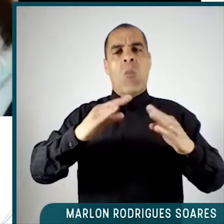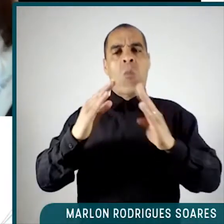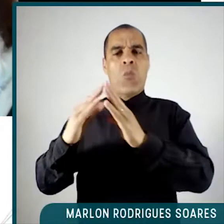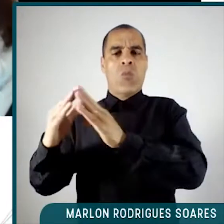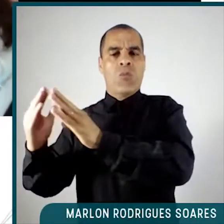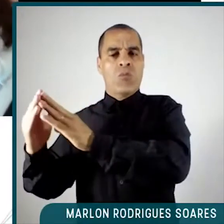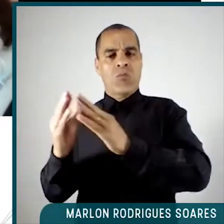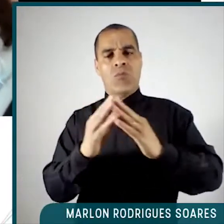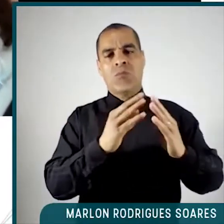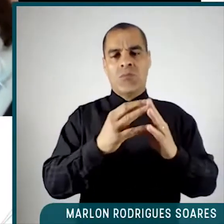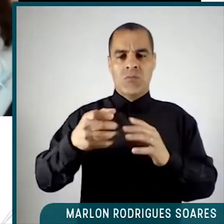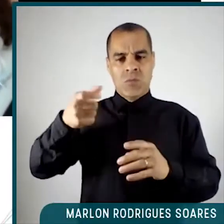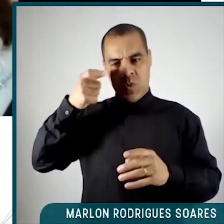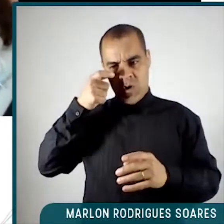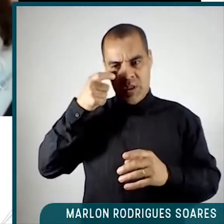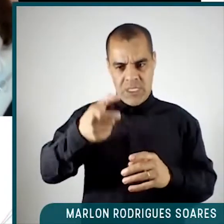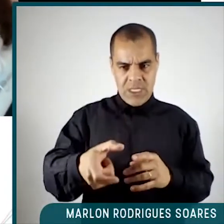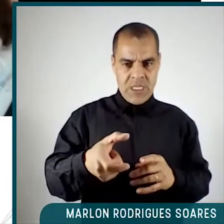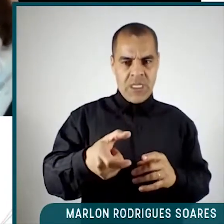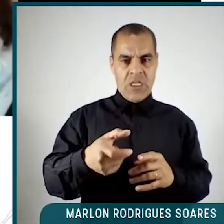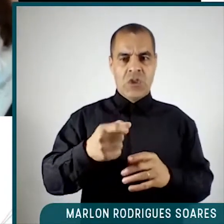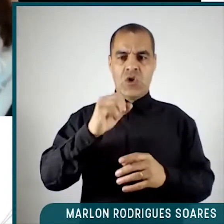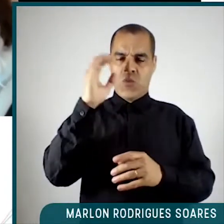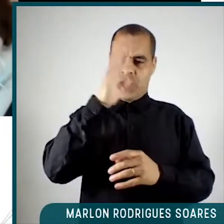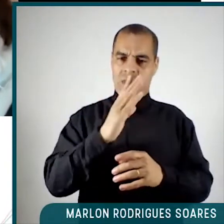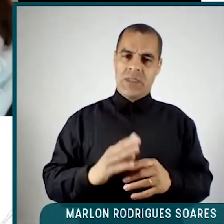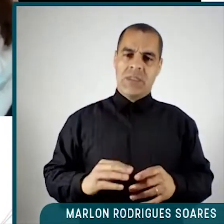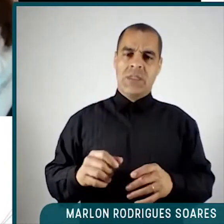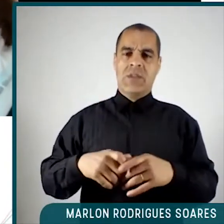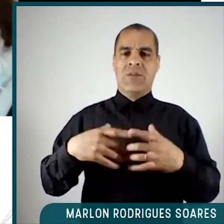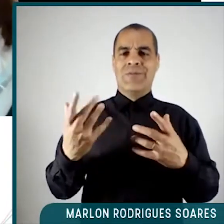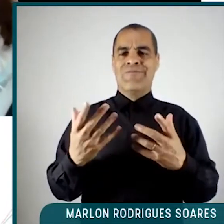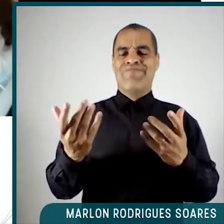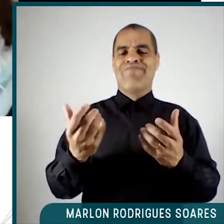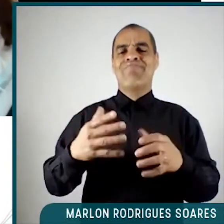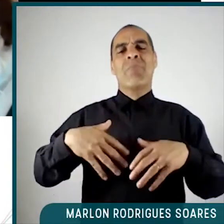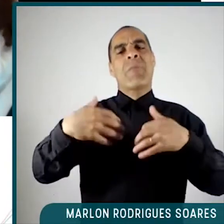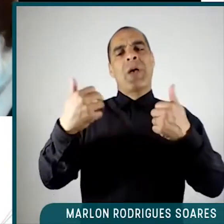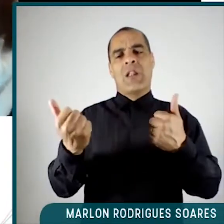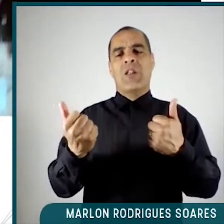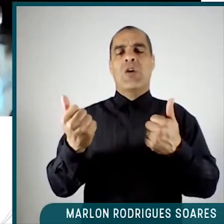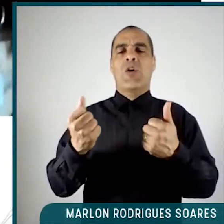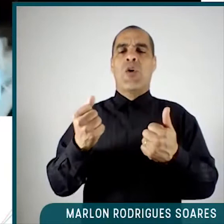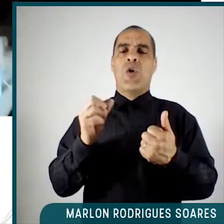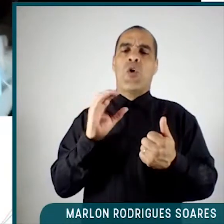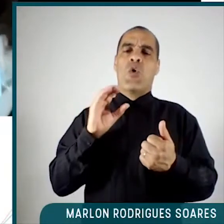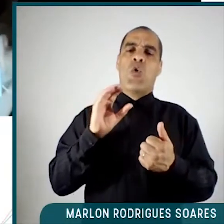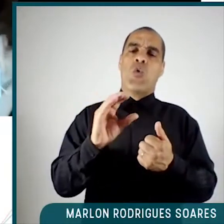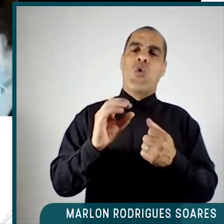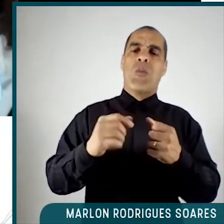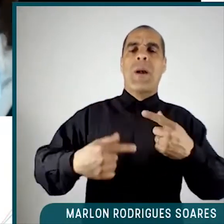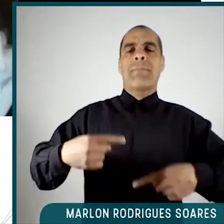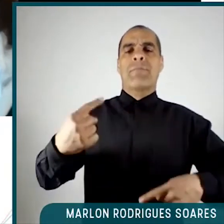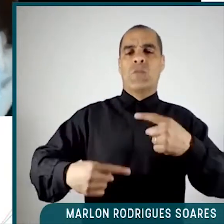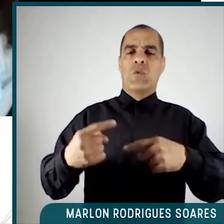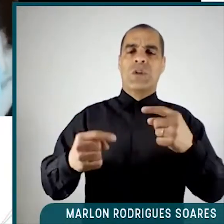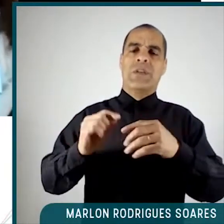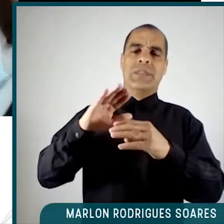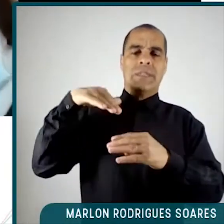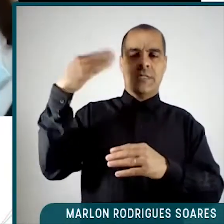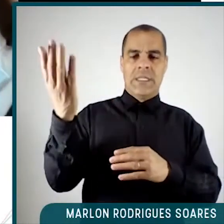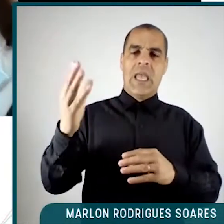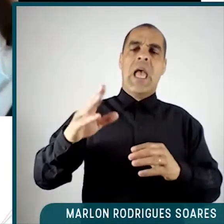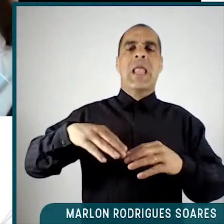Brasil mais, digamos, melhor posicionado, com uma política externa mais ativa, a